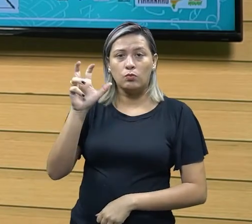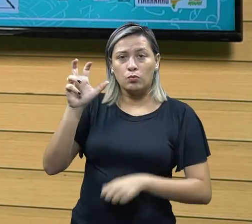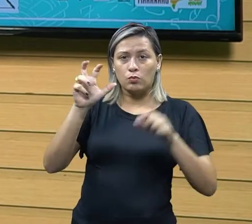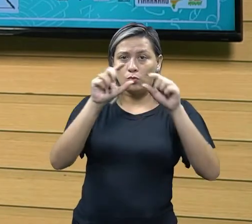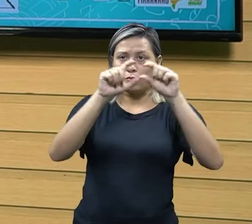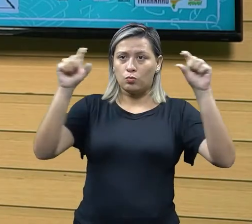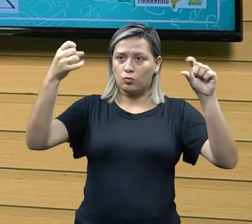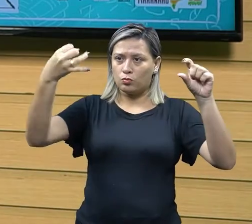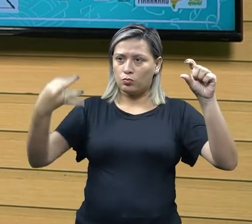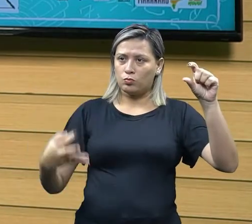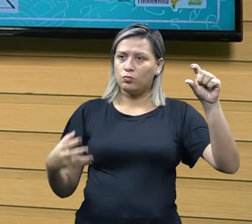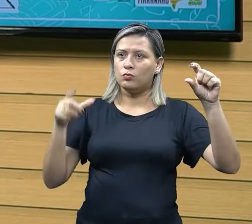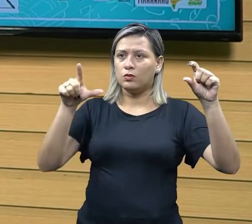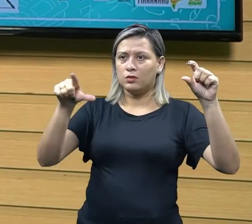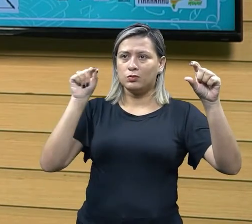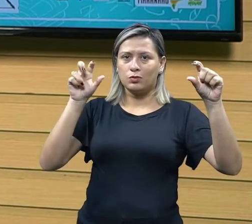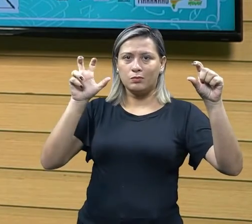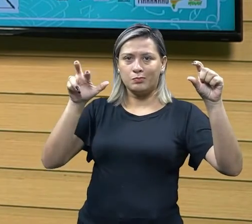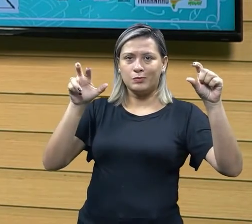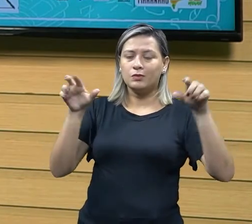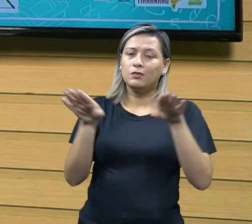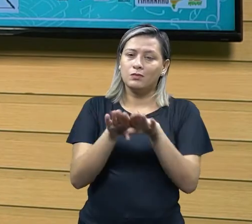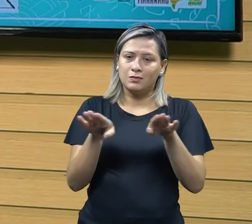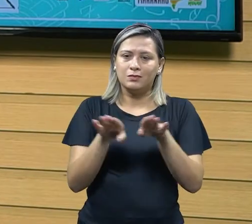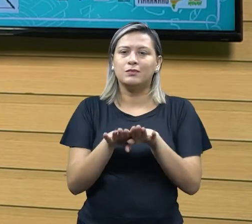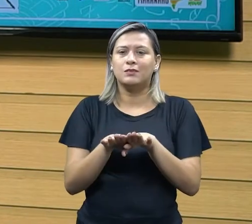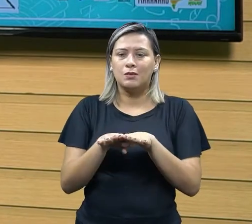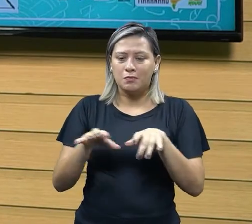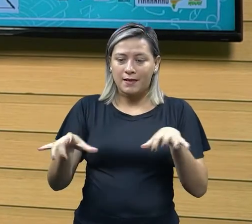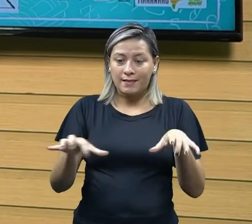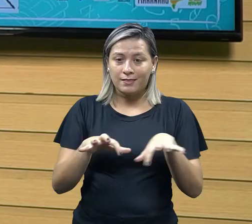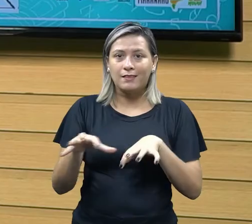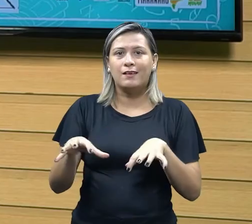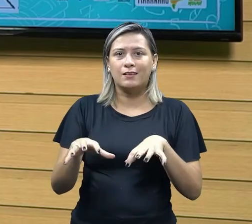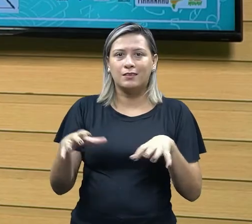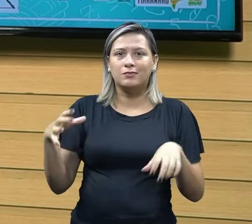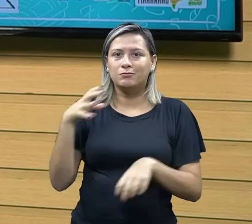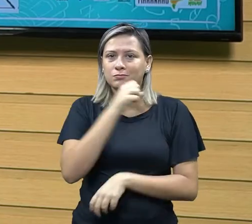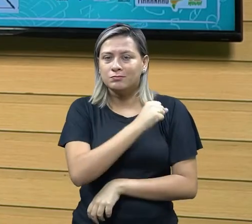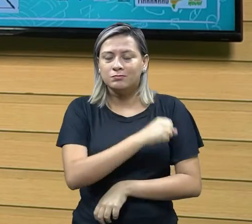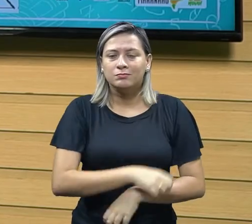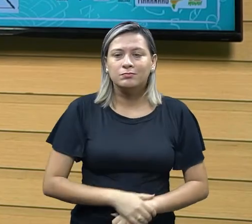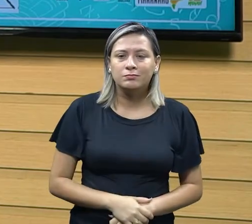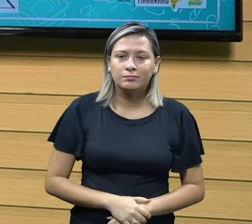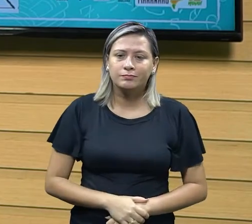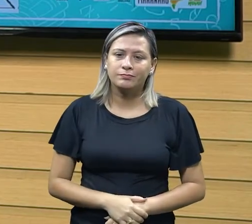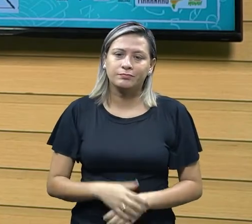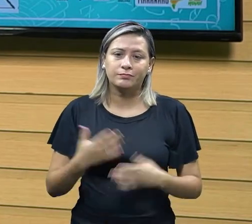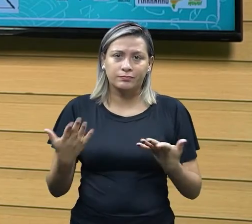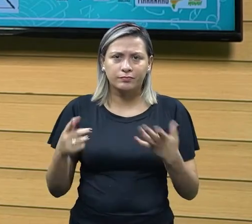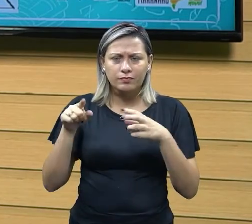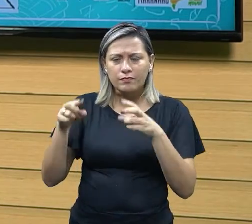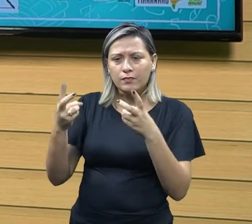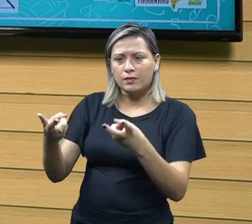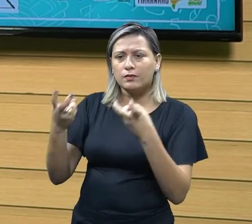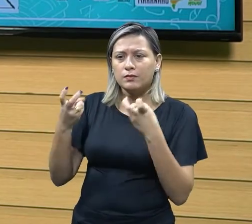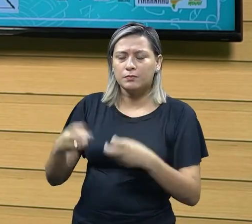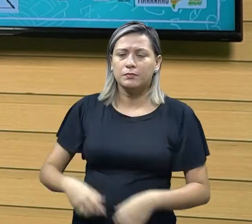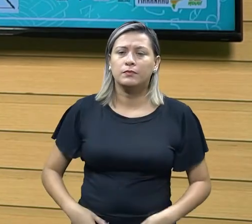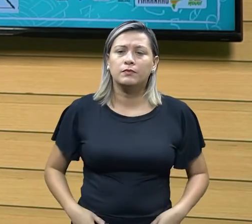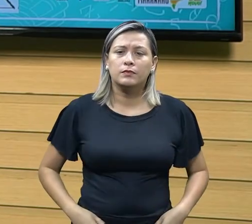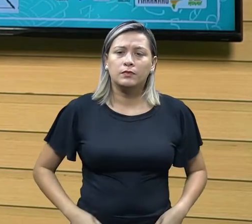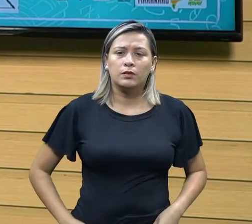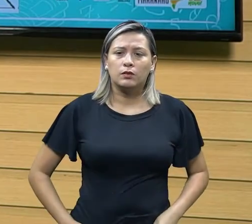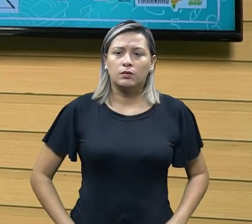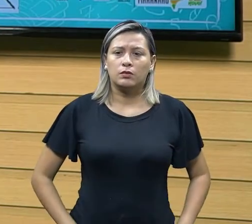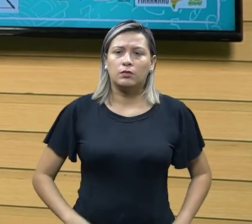seu botão e a sua tecla de atalho. A tecla de atalho, normalmente, você deve ter percebido